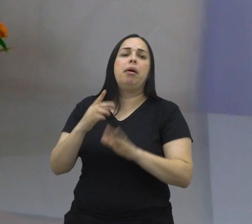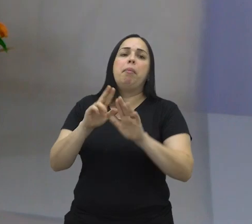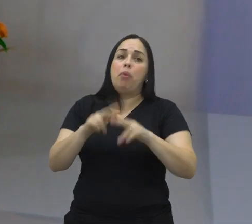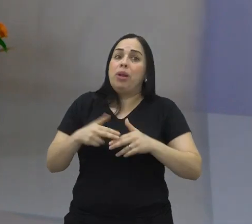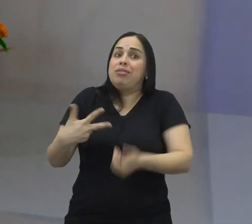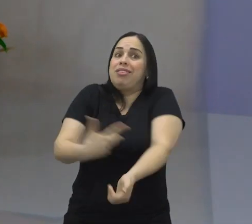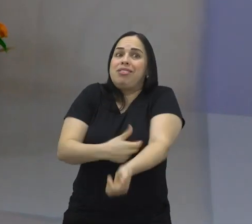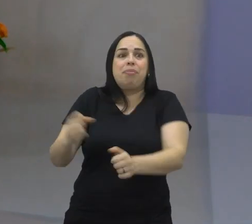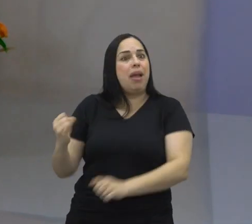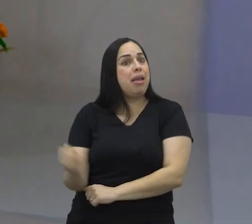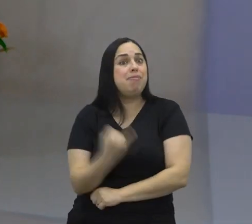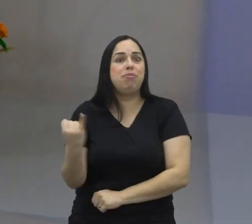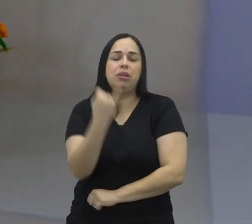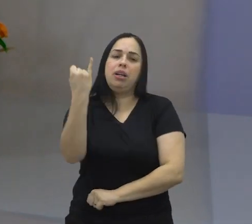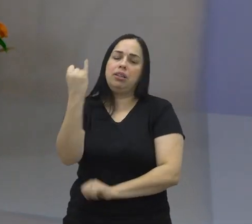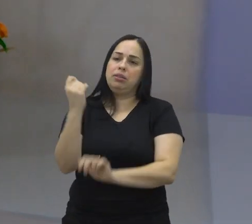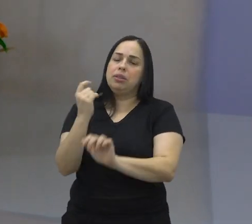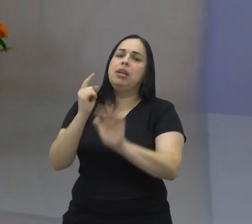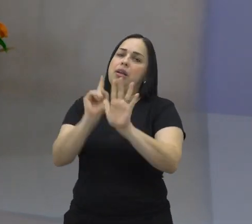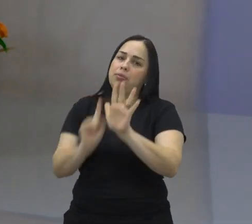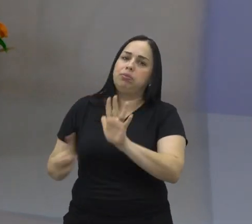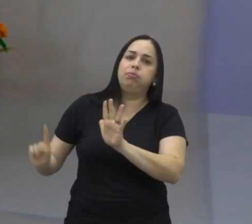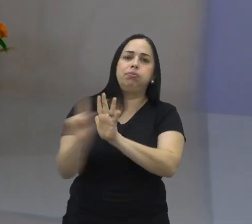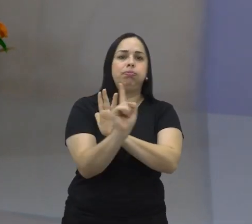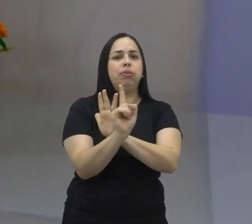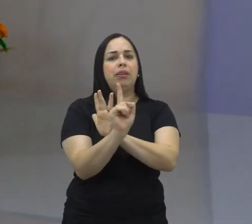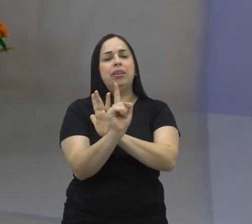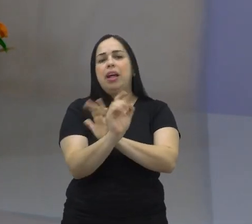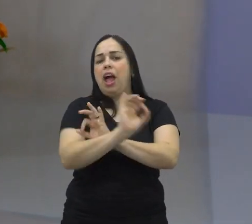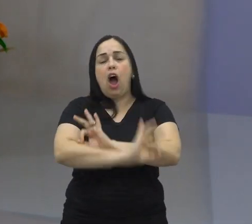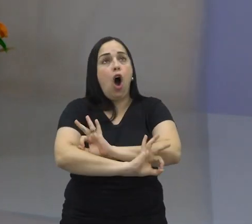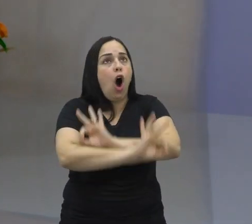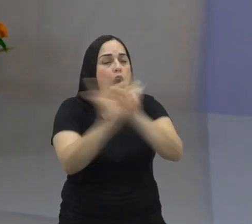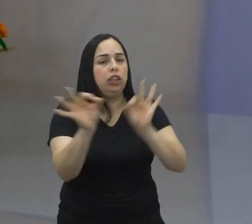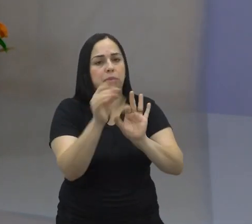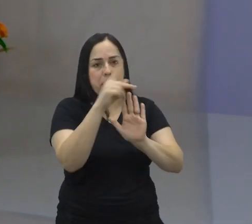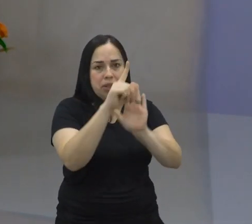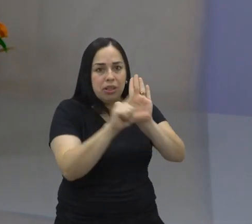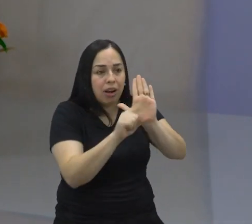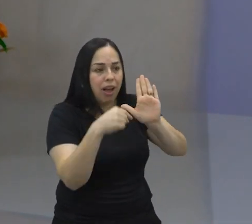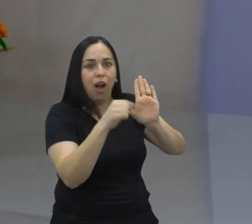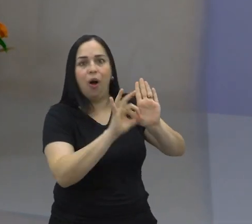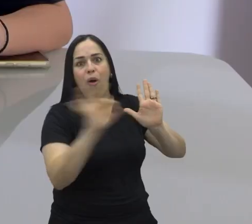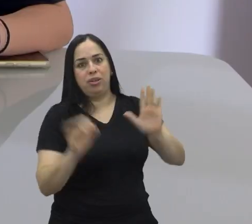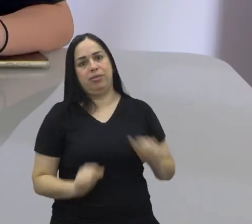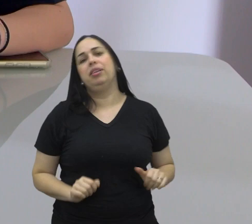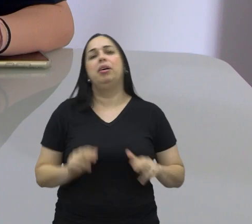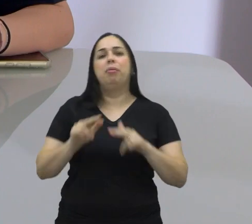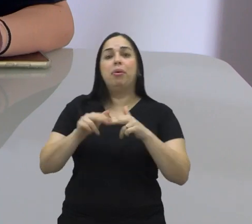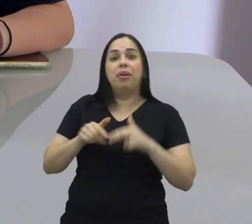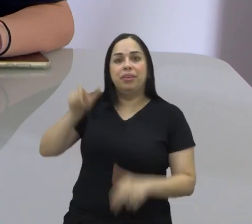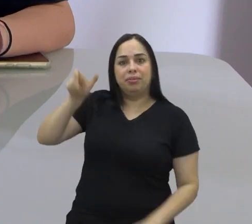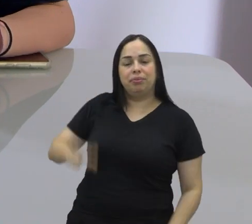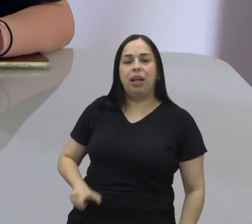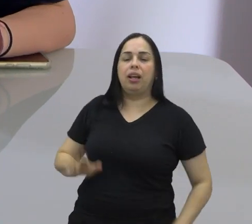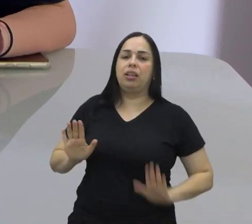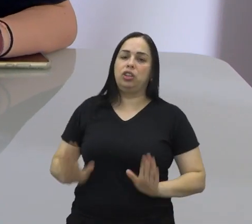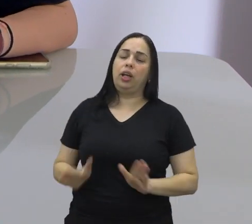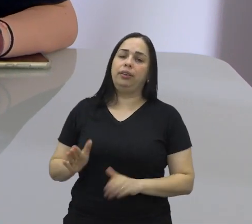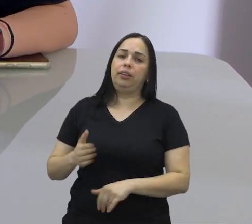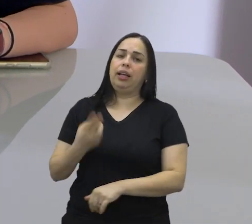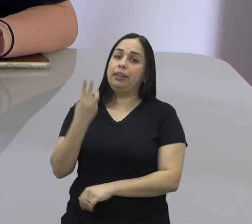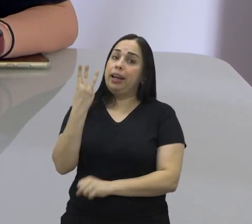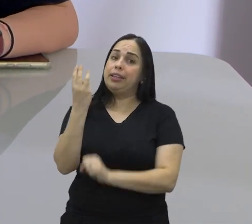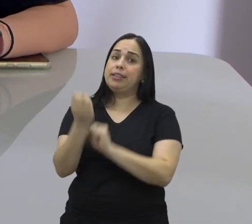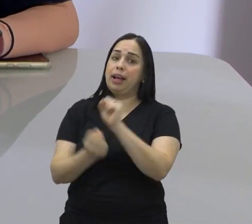são primordiais. Então, assim, é muito nota 10 para esse projeto de lei. Para a Rebeca, que convive